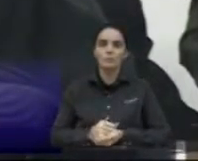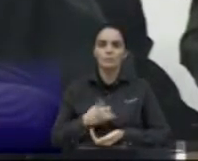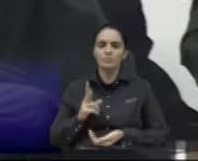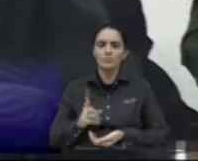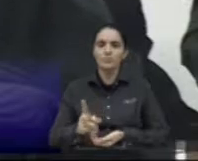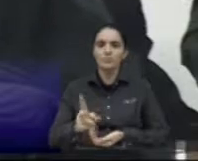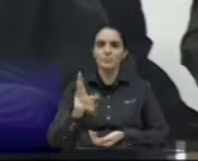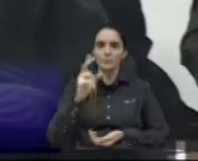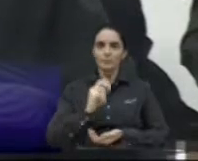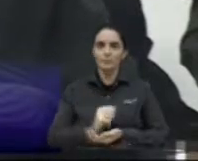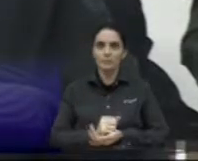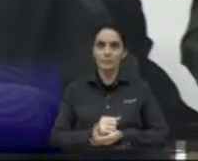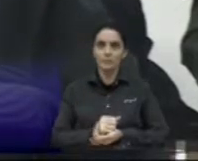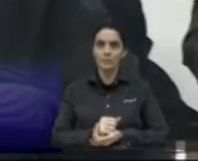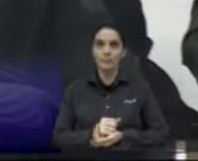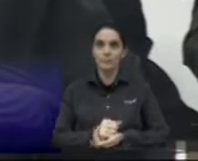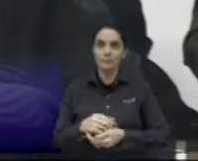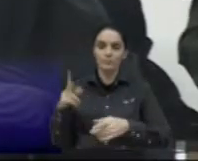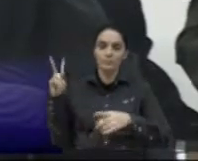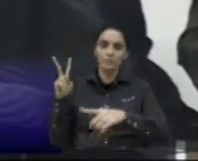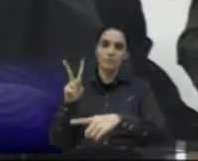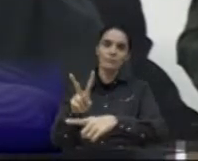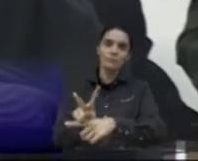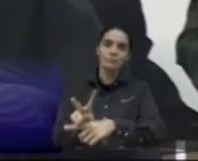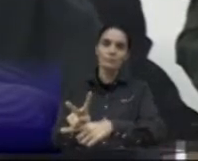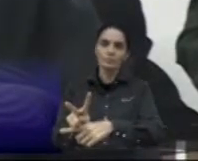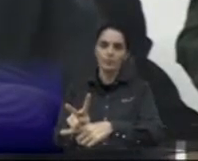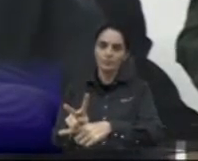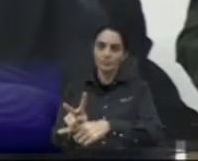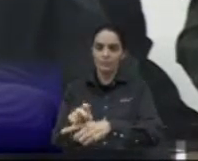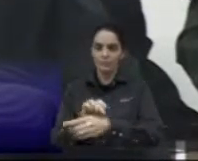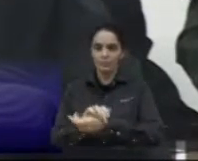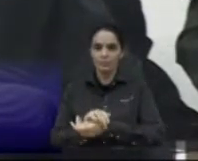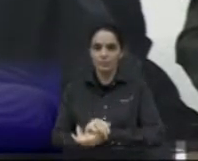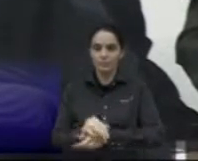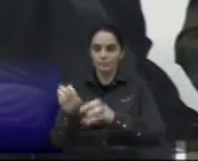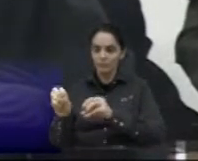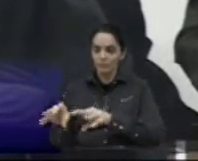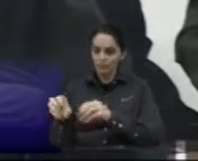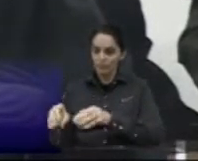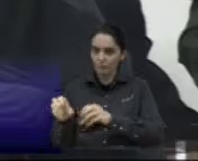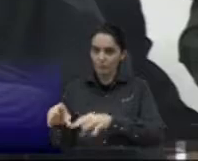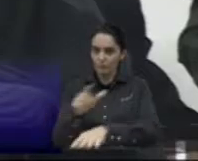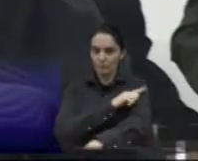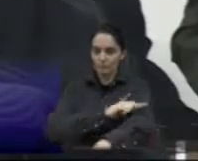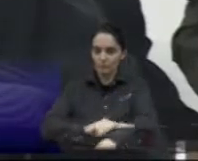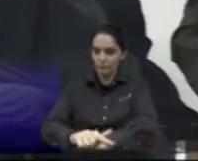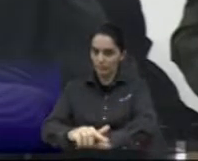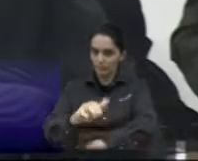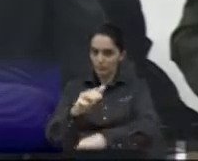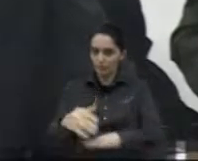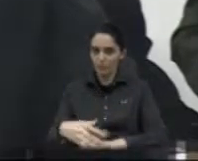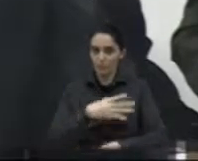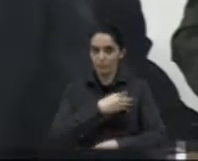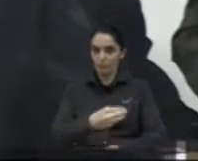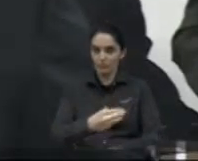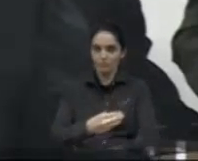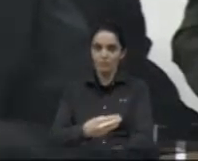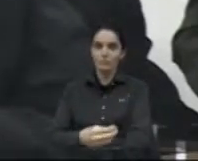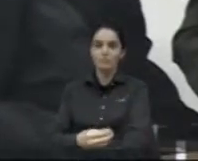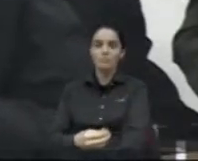bem cuidar, criar e, acima de tudo, educar os filhos. E nós temos aqui